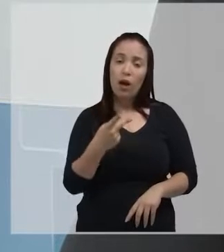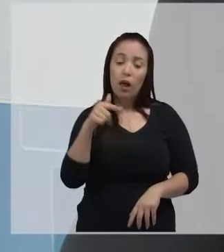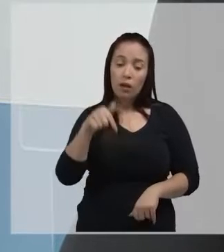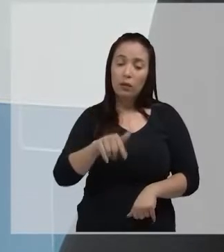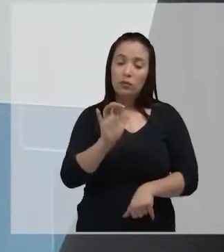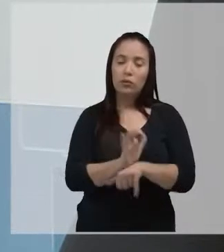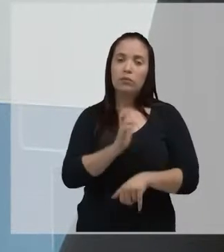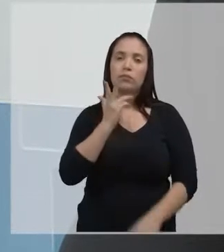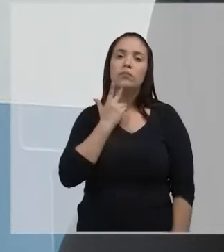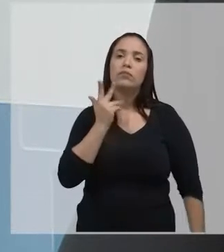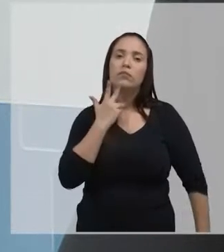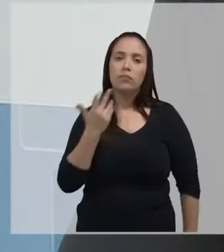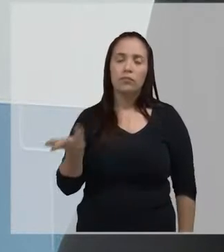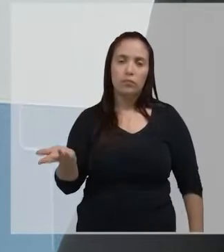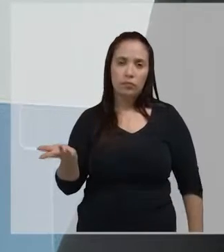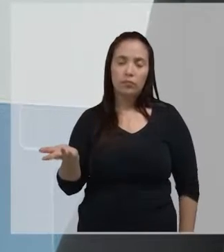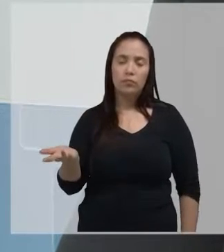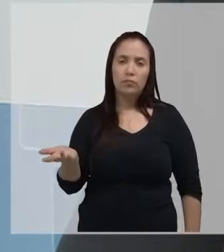Ceará. Né?